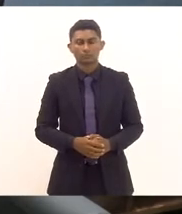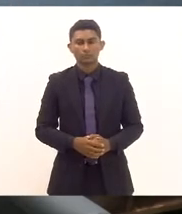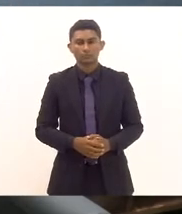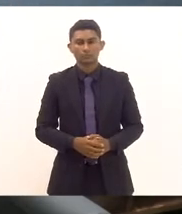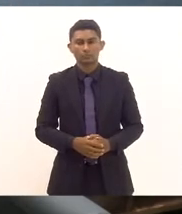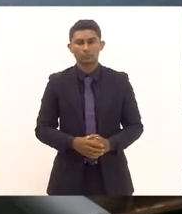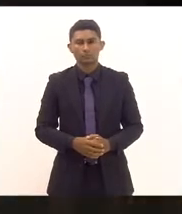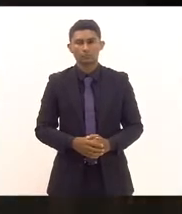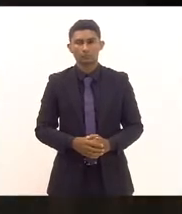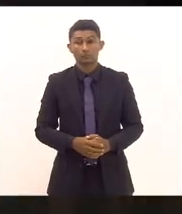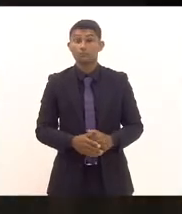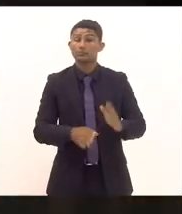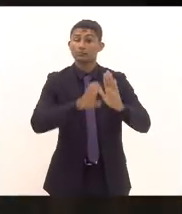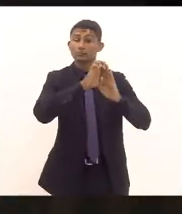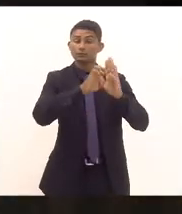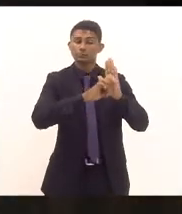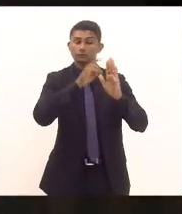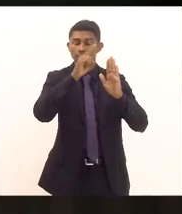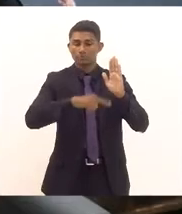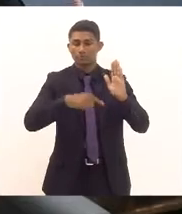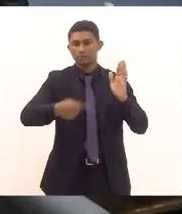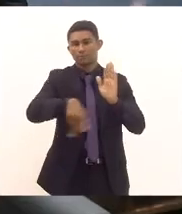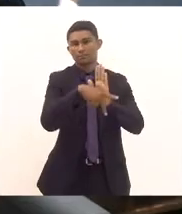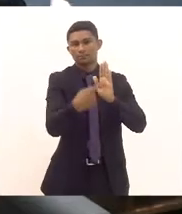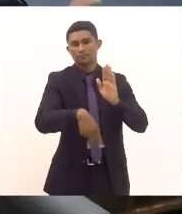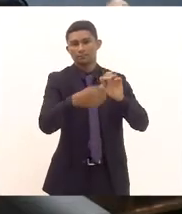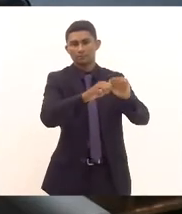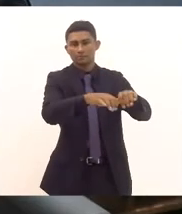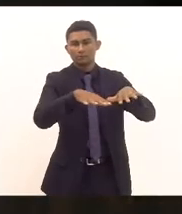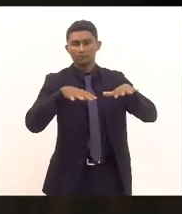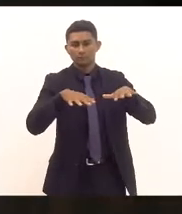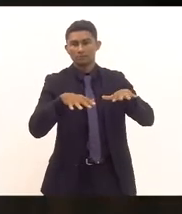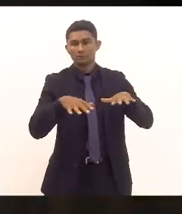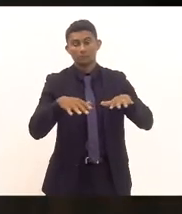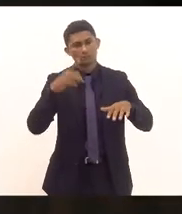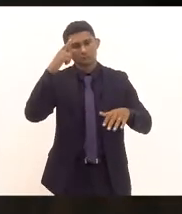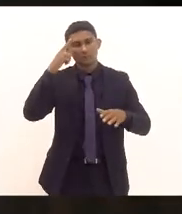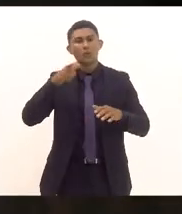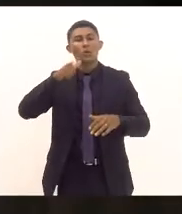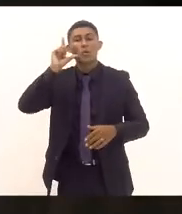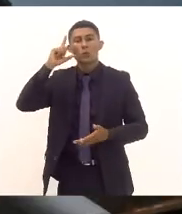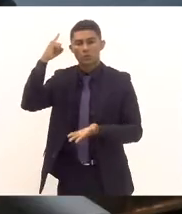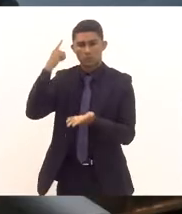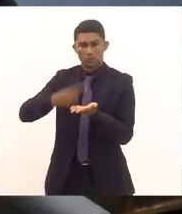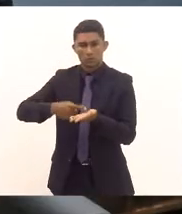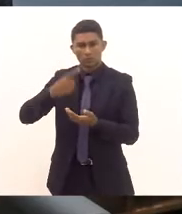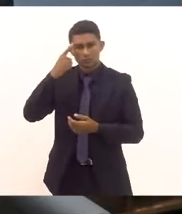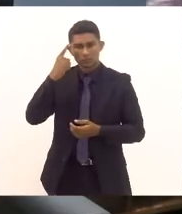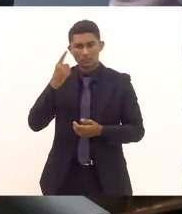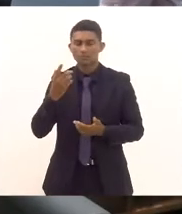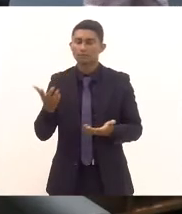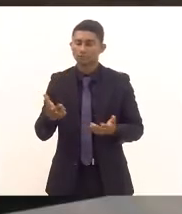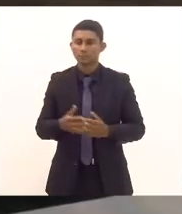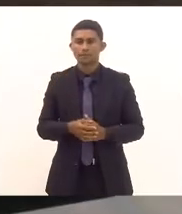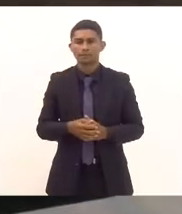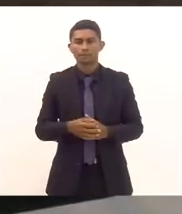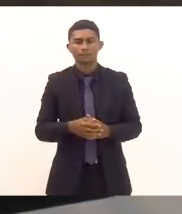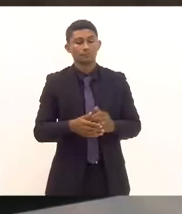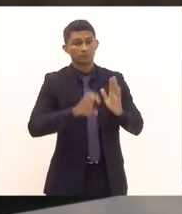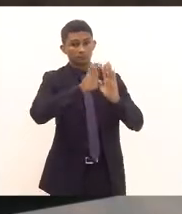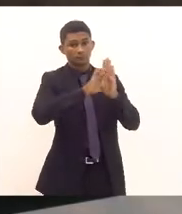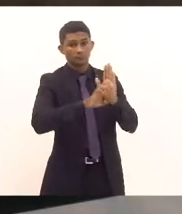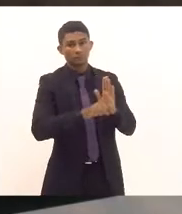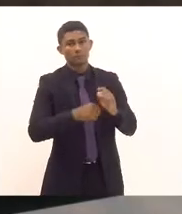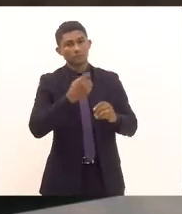é sobre as emendas de plenário a e esse foi o acordo do dia de ontem é favorável